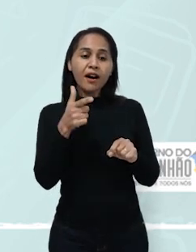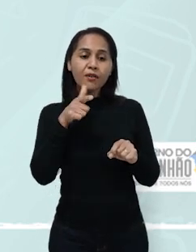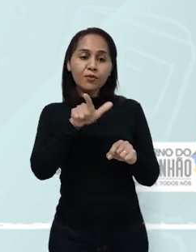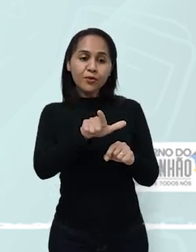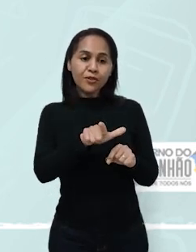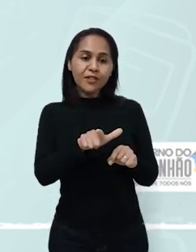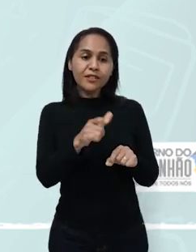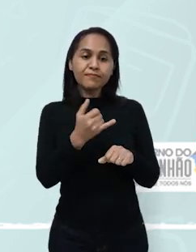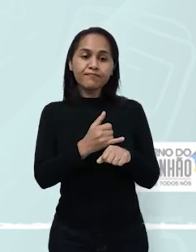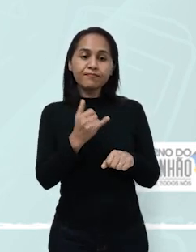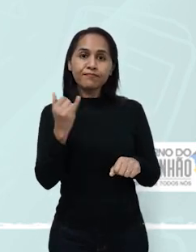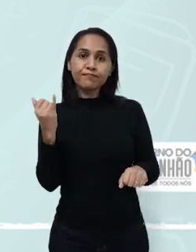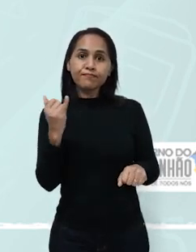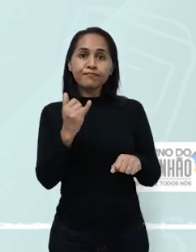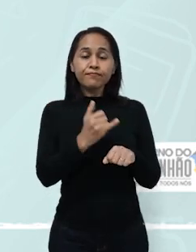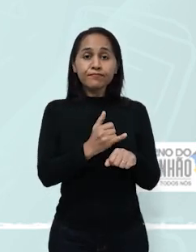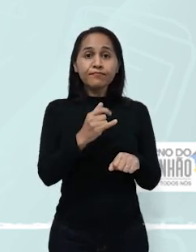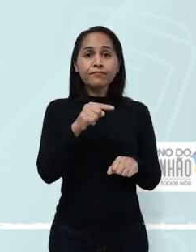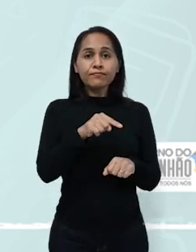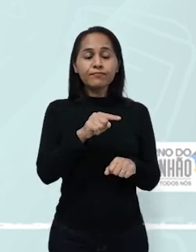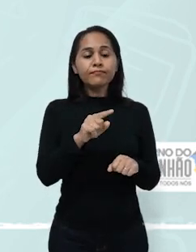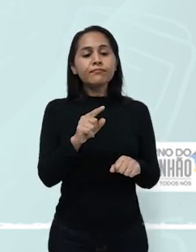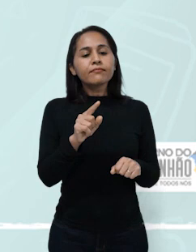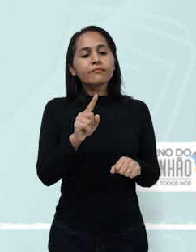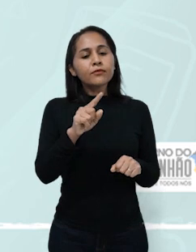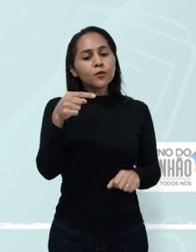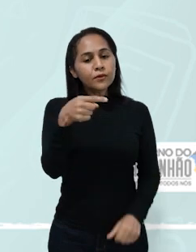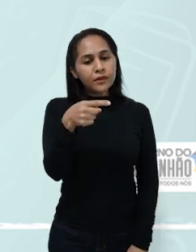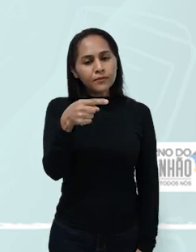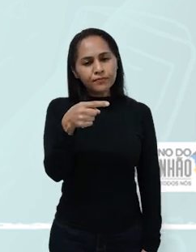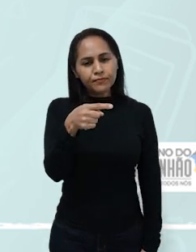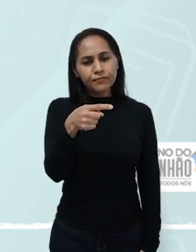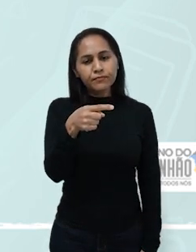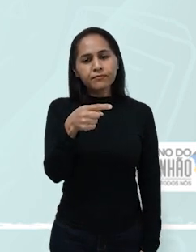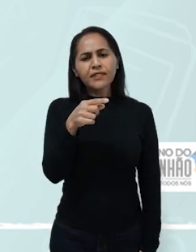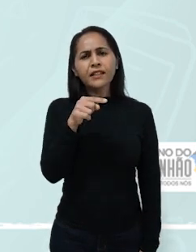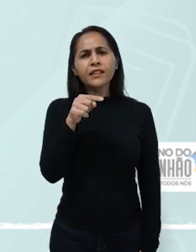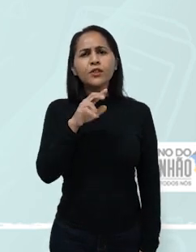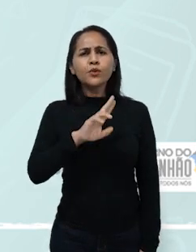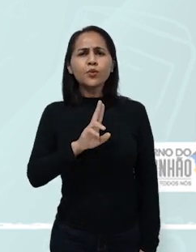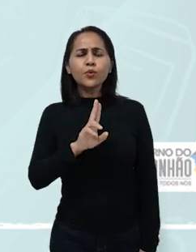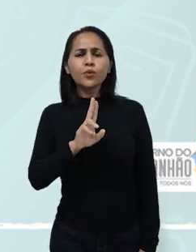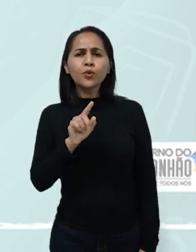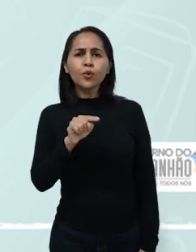grupo OH-. Turma, o grupo OH- chamamos de hidroxila.